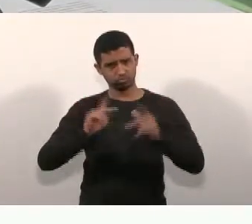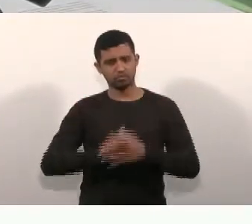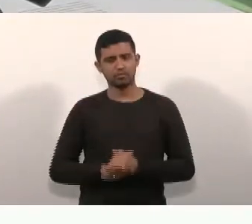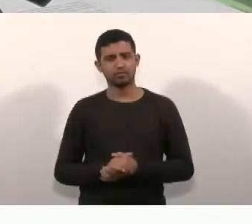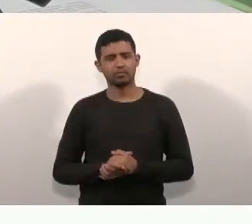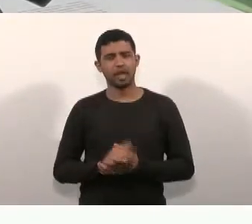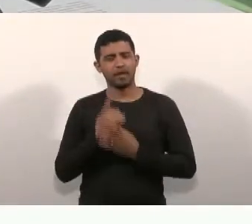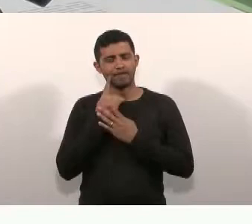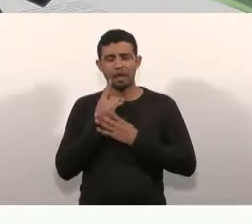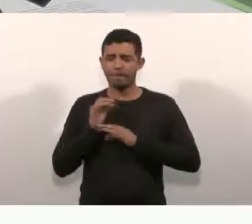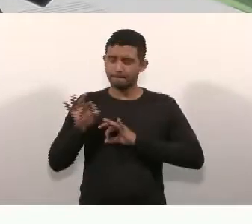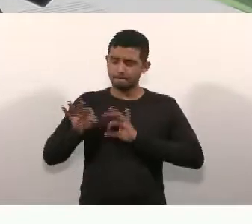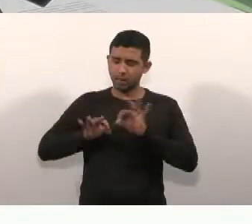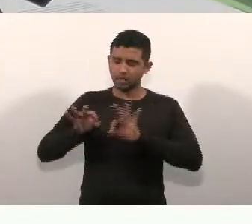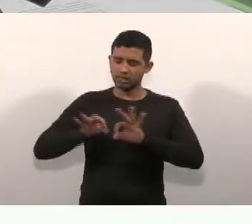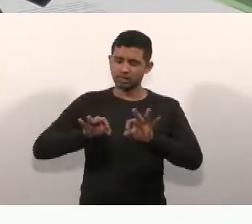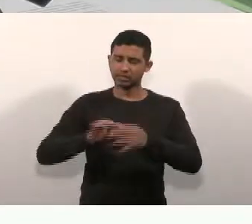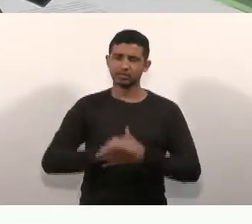sobre esse processo que